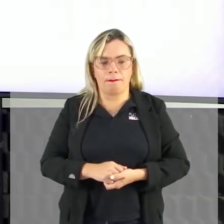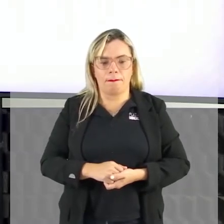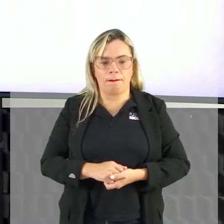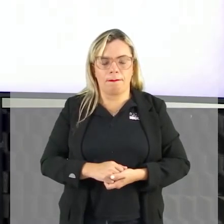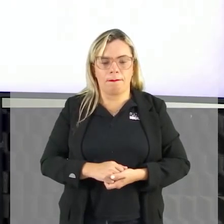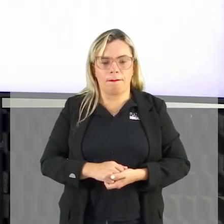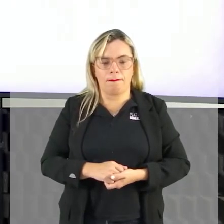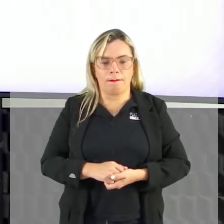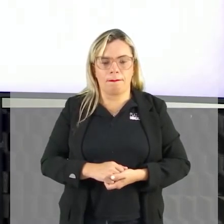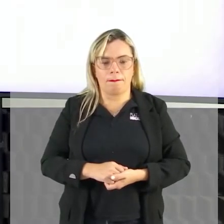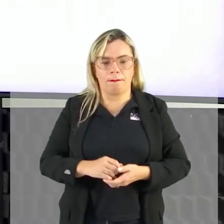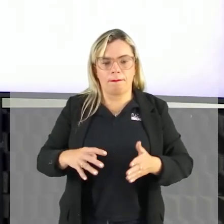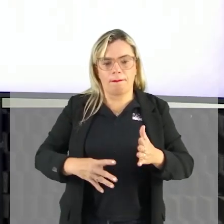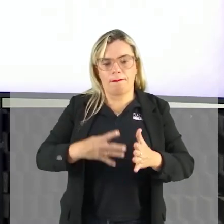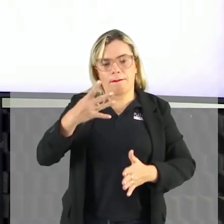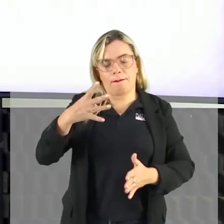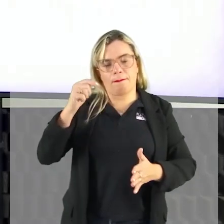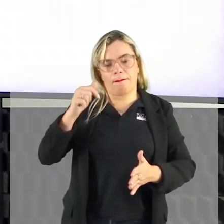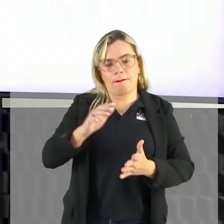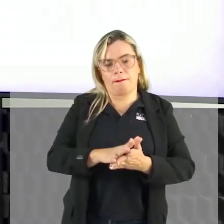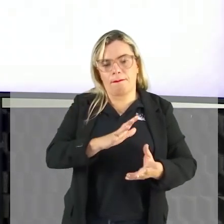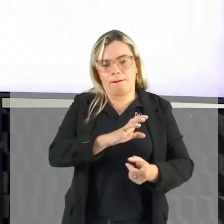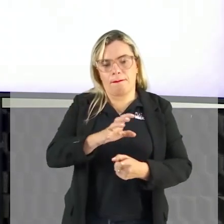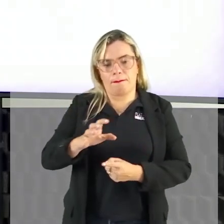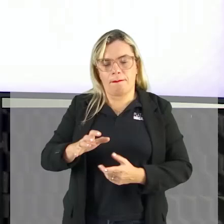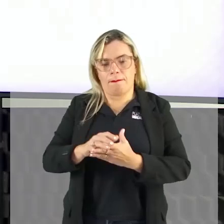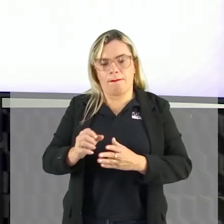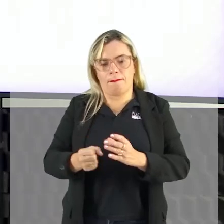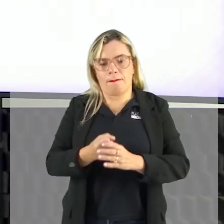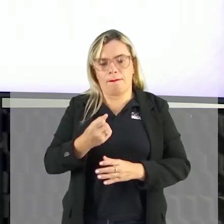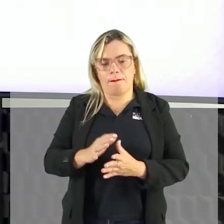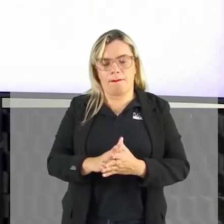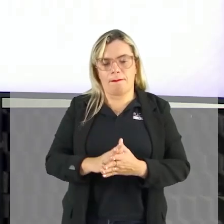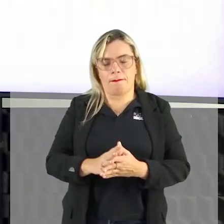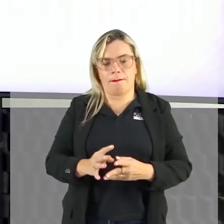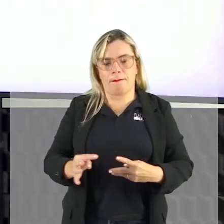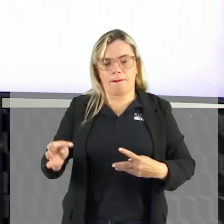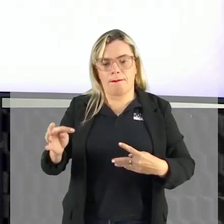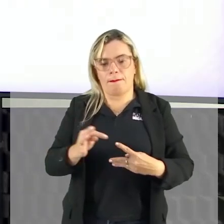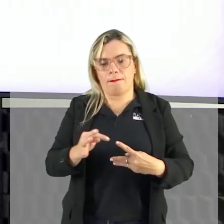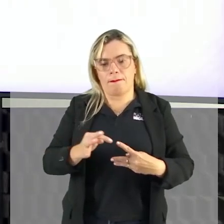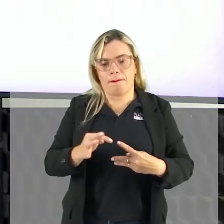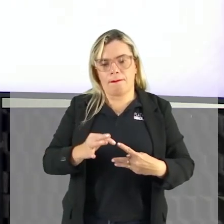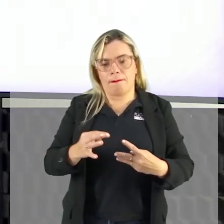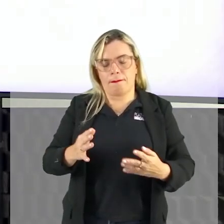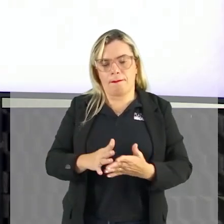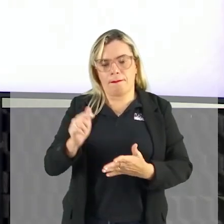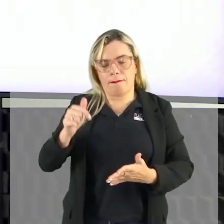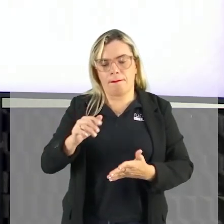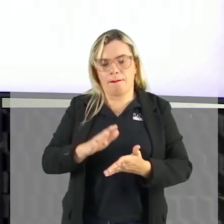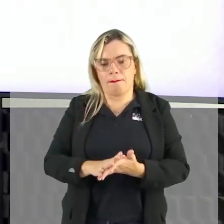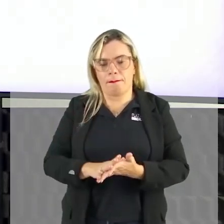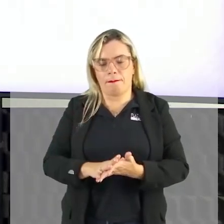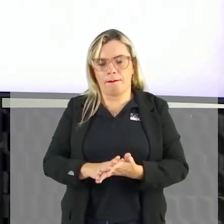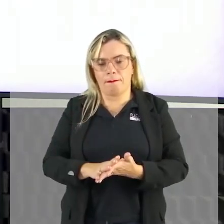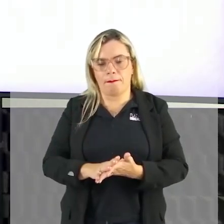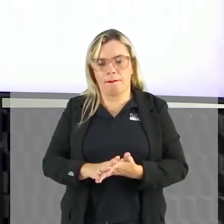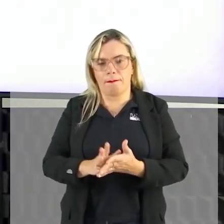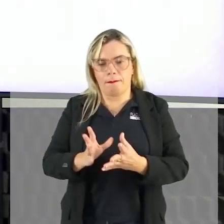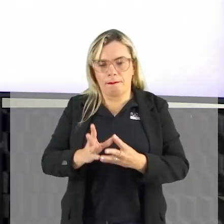O quarto, interfere na síntese de timina. Inibe a síntese de DNA,